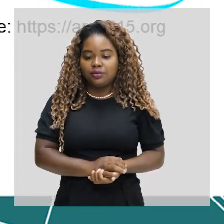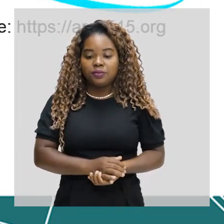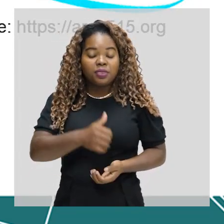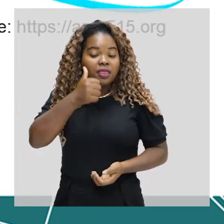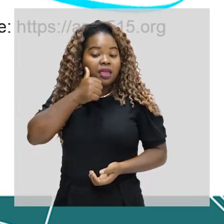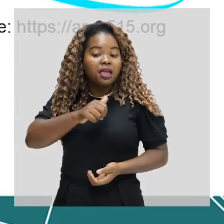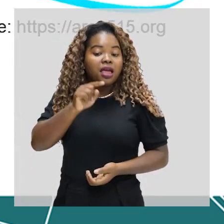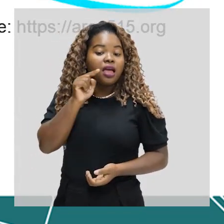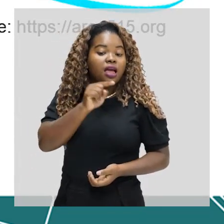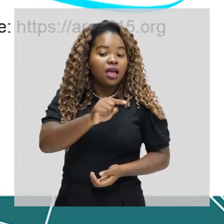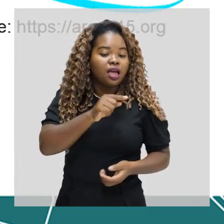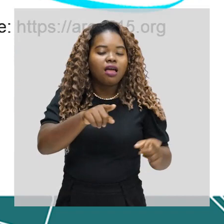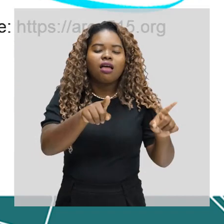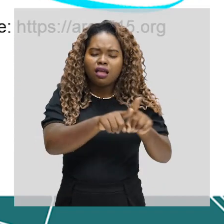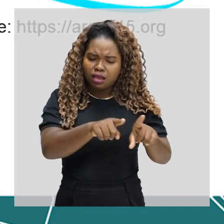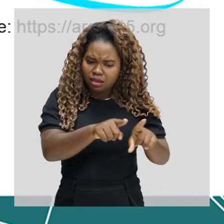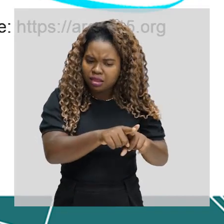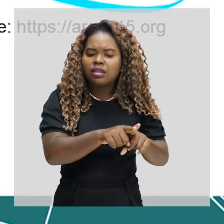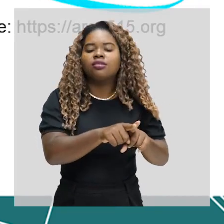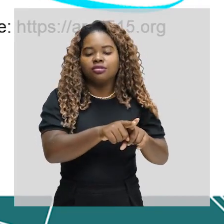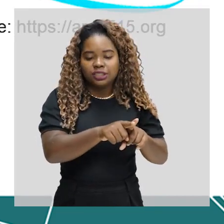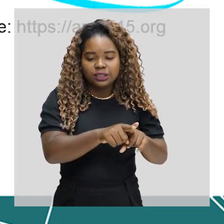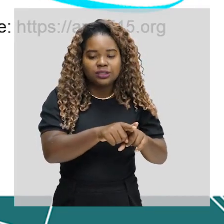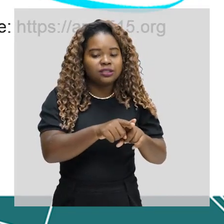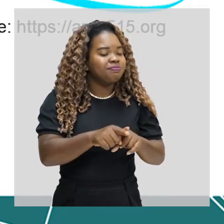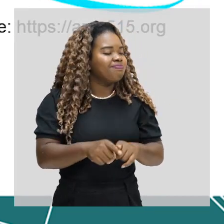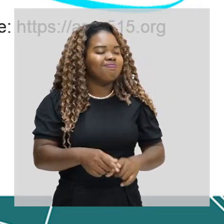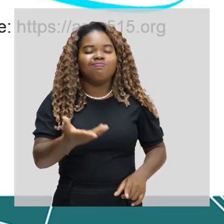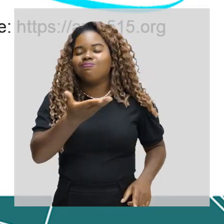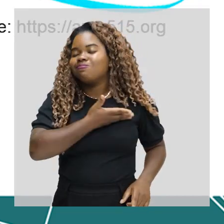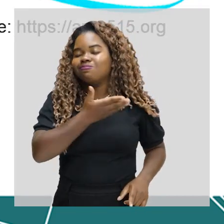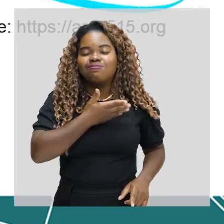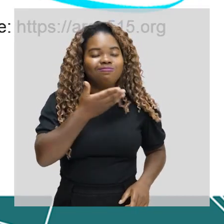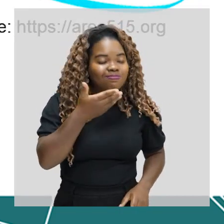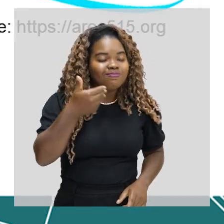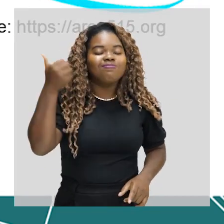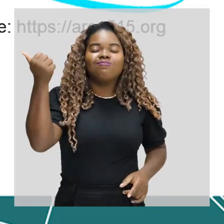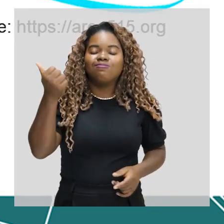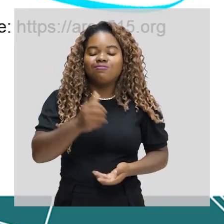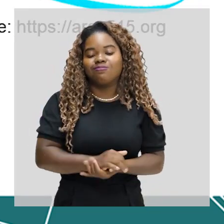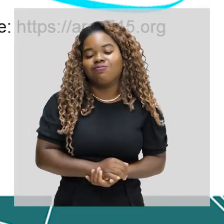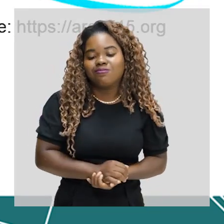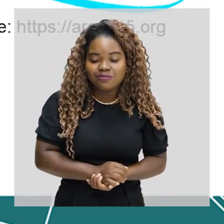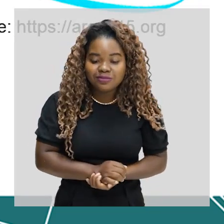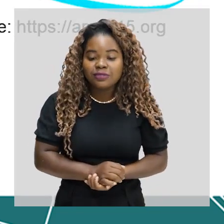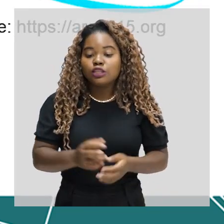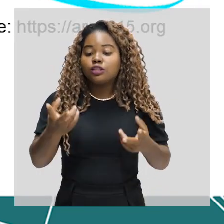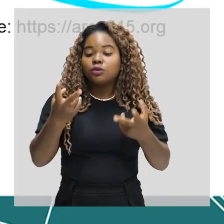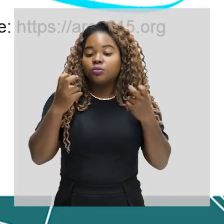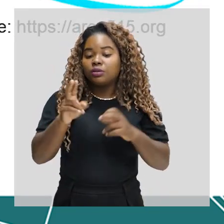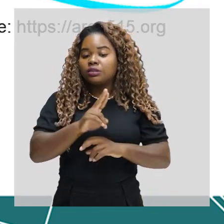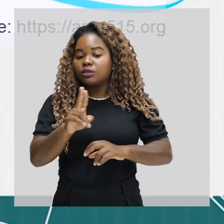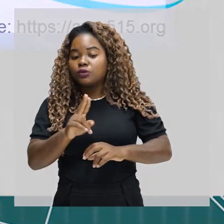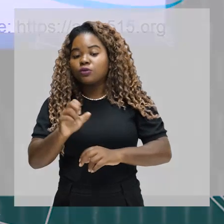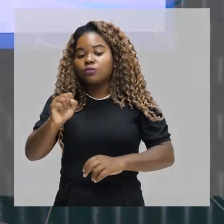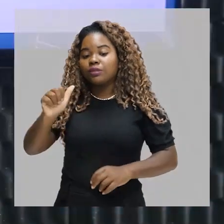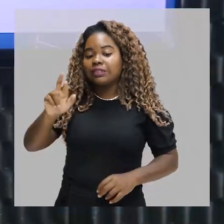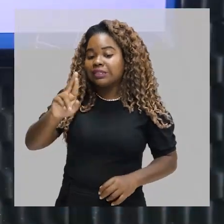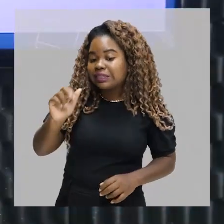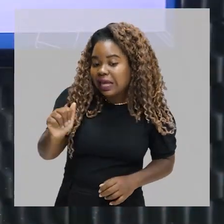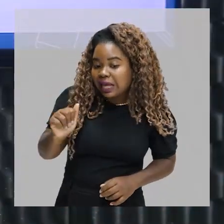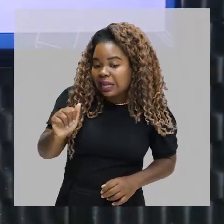friend. Ela também é minha melhor amiga. Então, perceba que o nome Sarah, ele